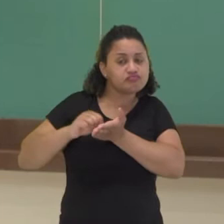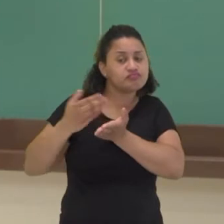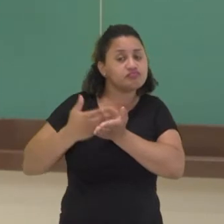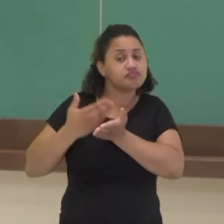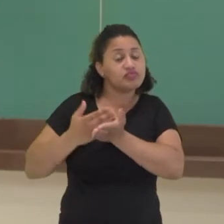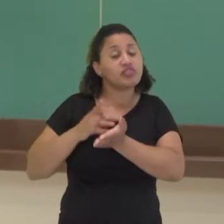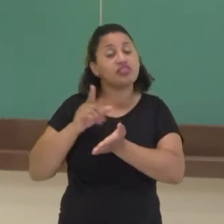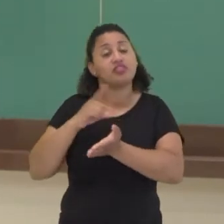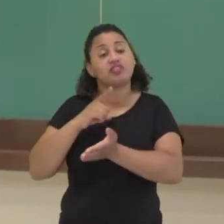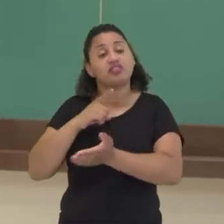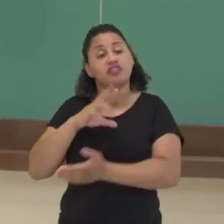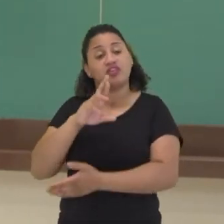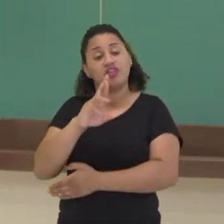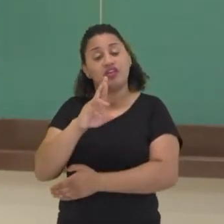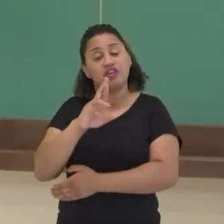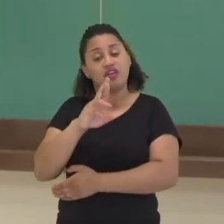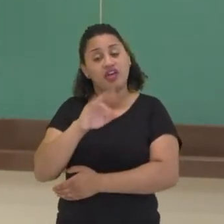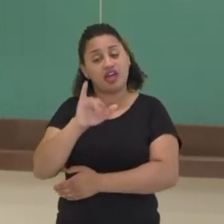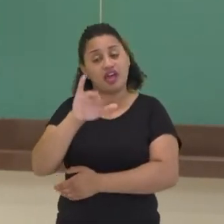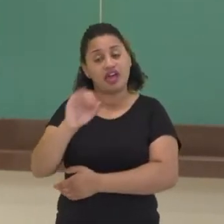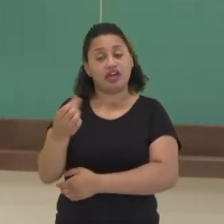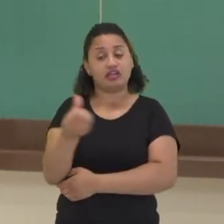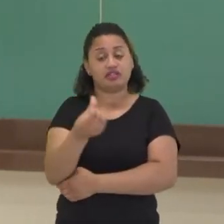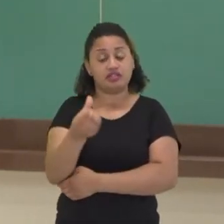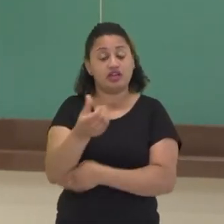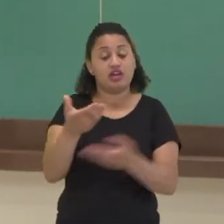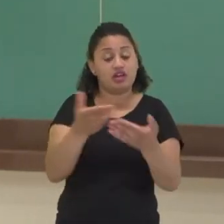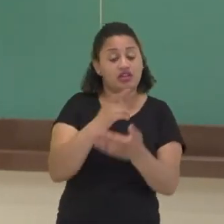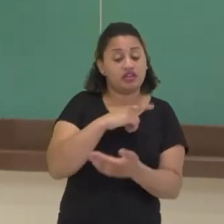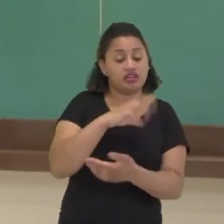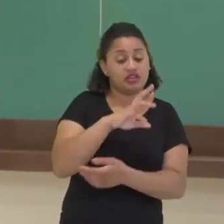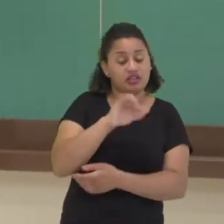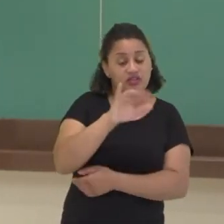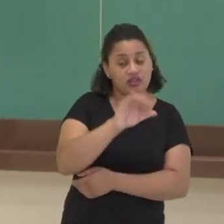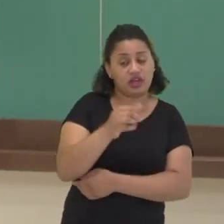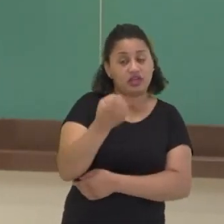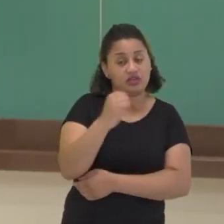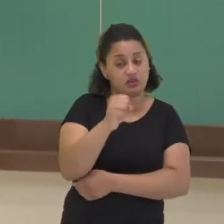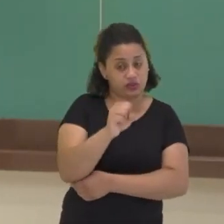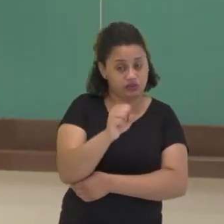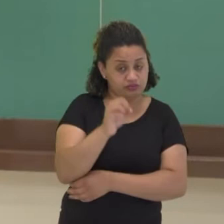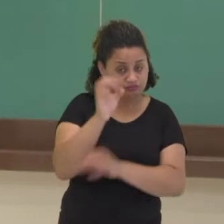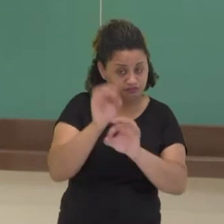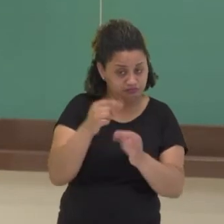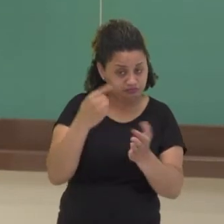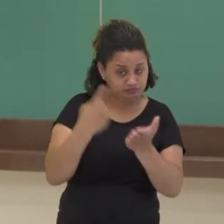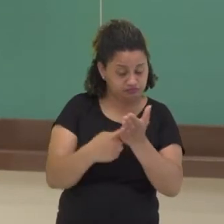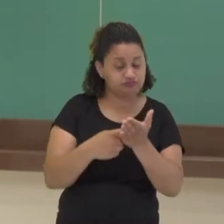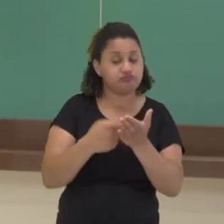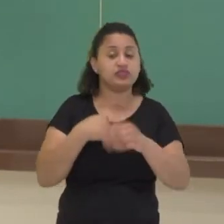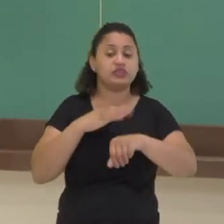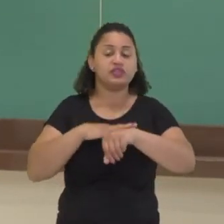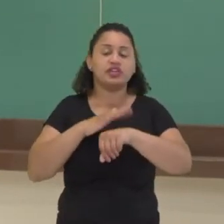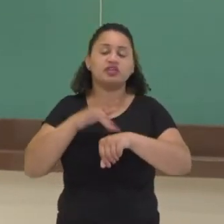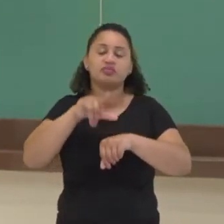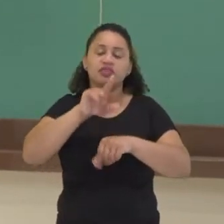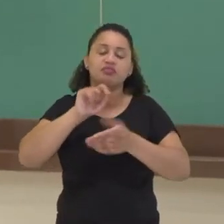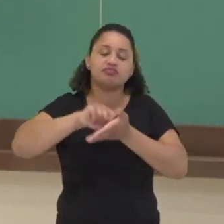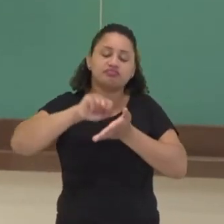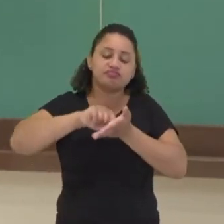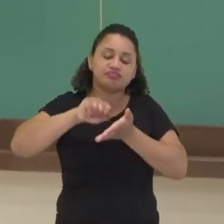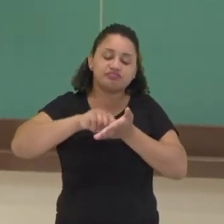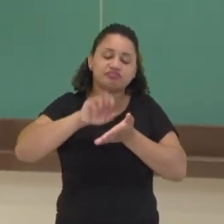tinha um raio de 6, aqui eu tenho um raio de 8, certo? Então, vou te dar um tempo para você transcrever